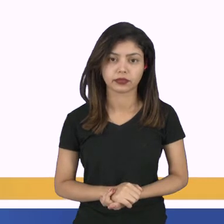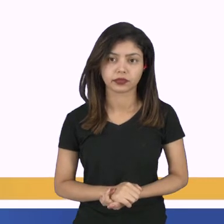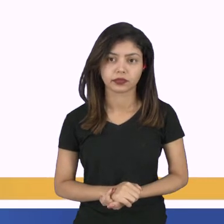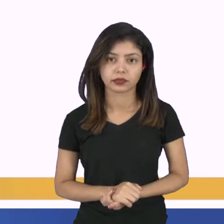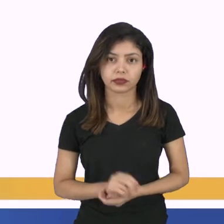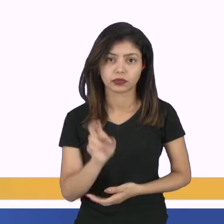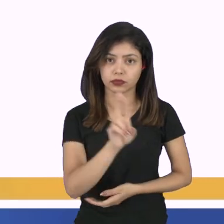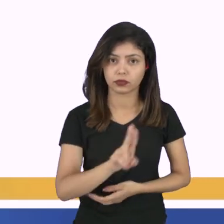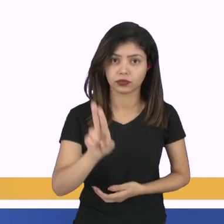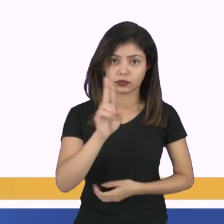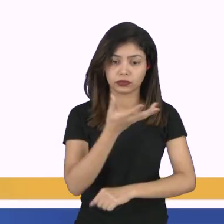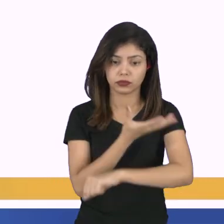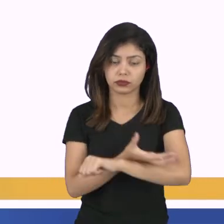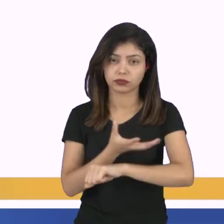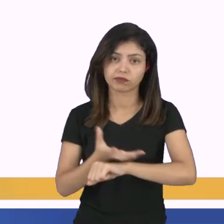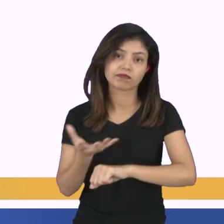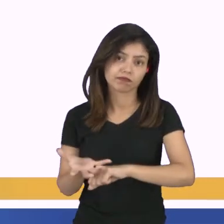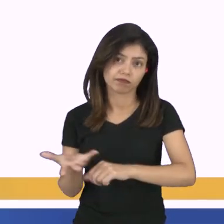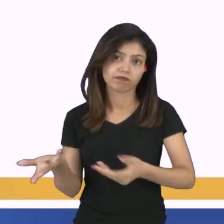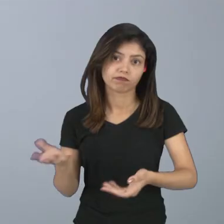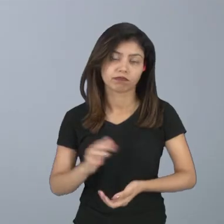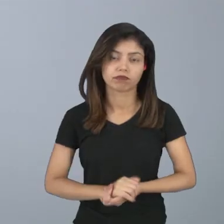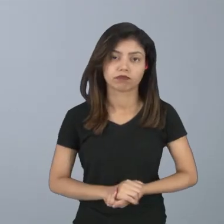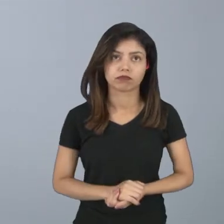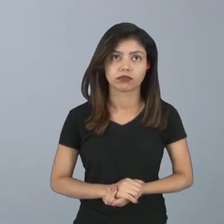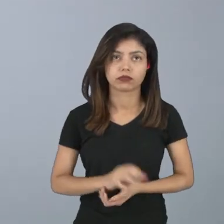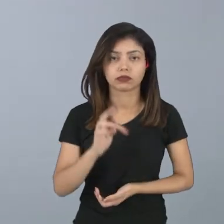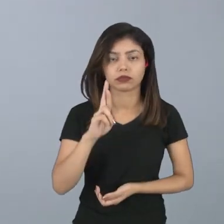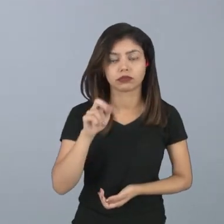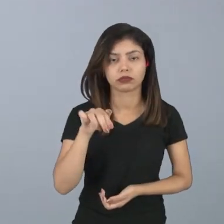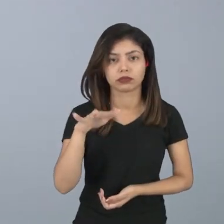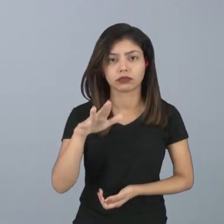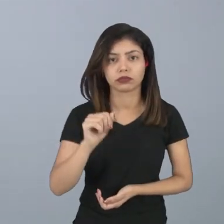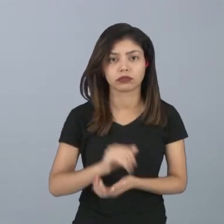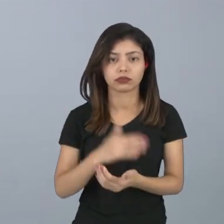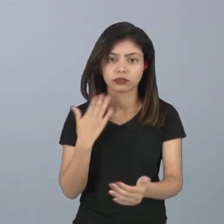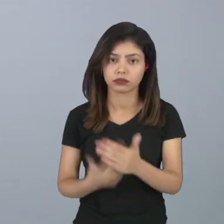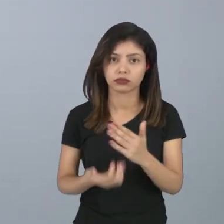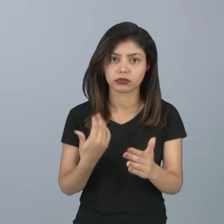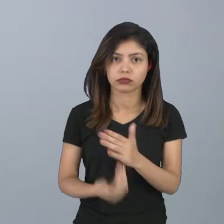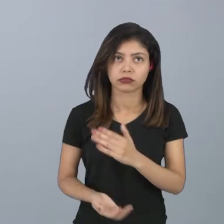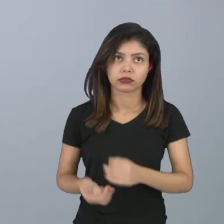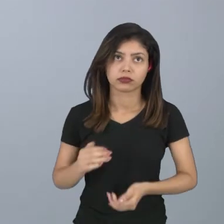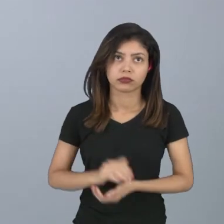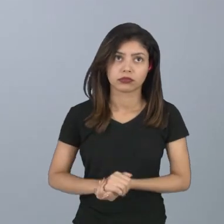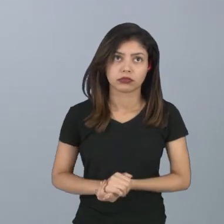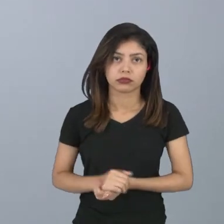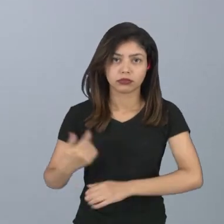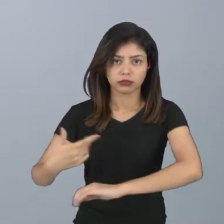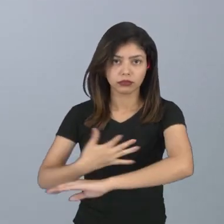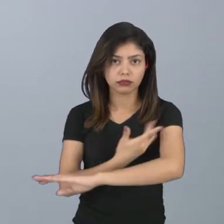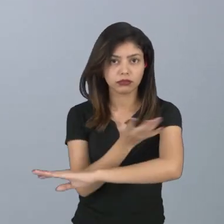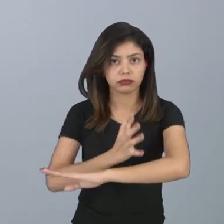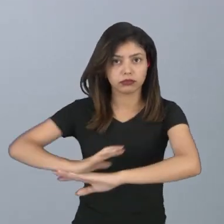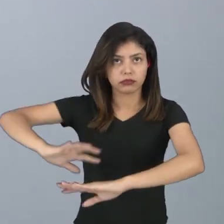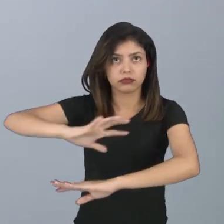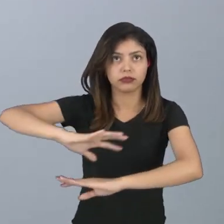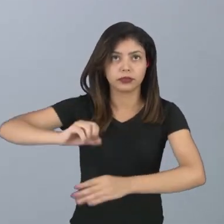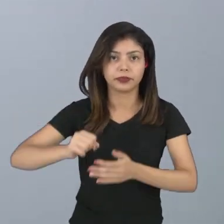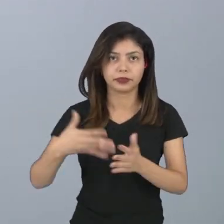o uso de plantas transgênicas, né? E a perda da biodiversidade e a contaminação de sementes,